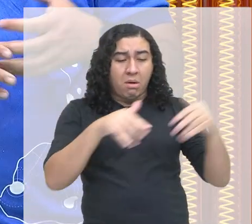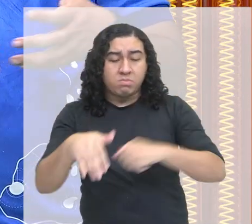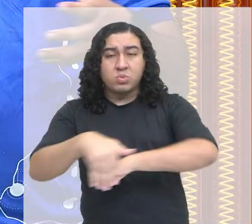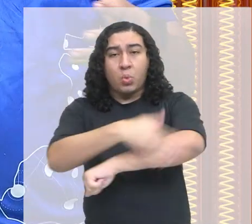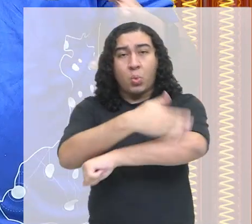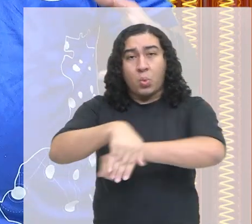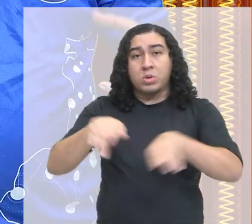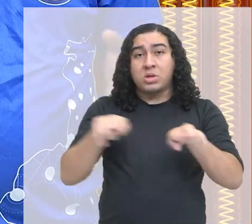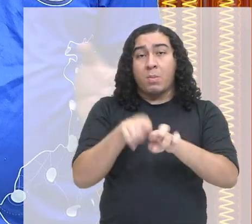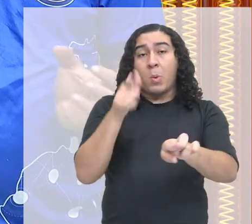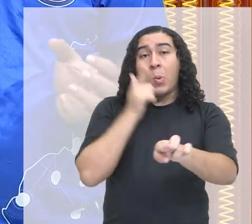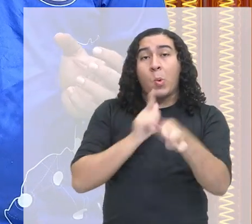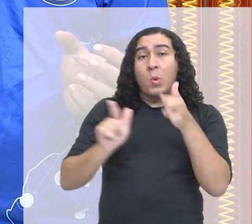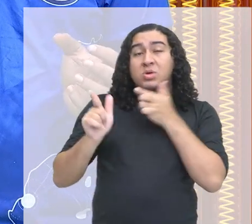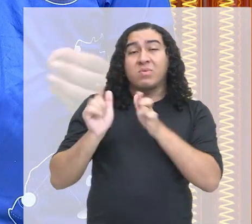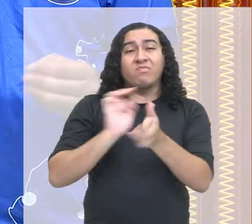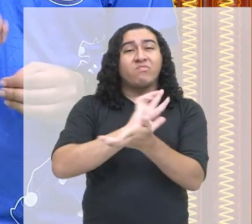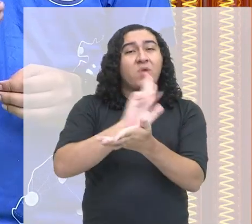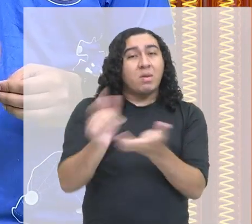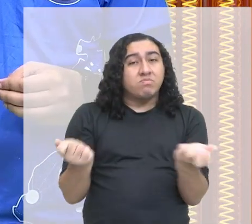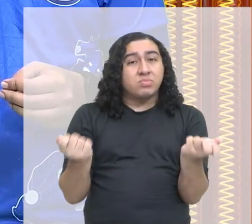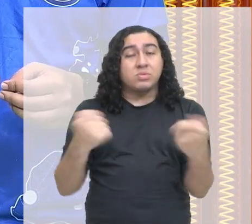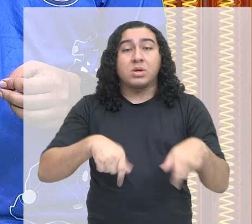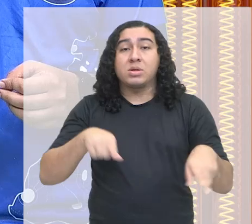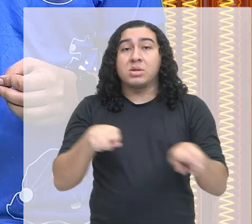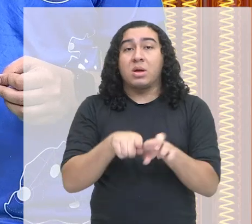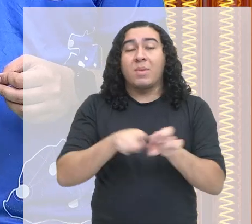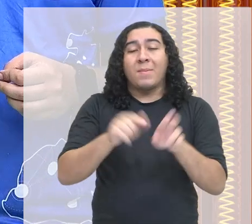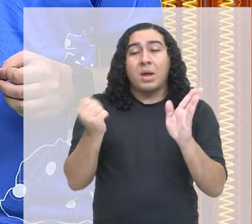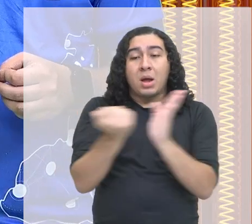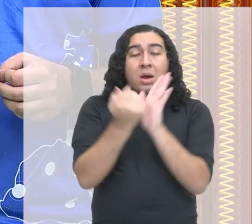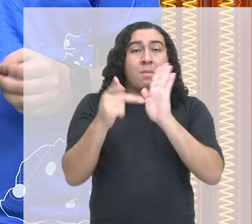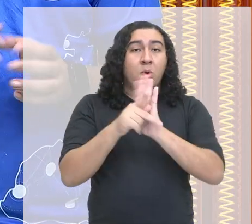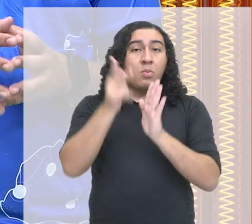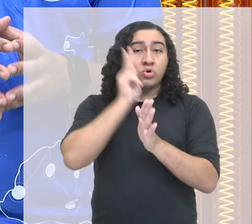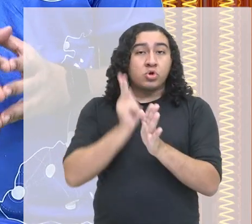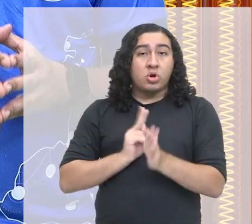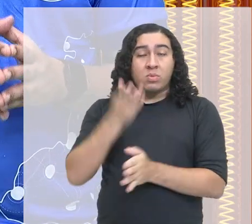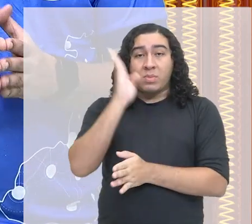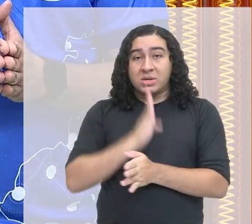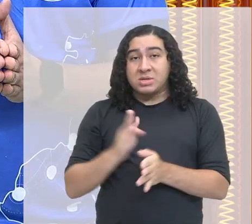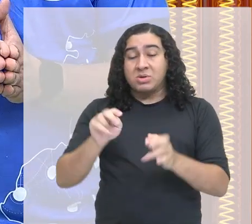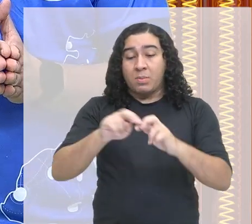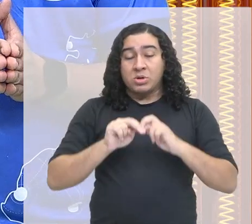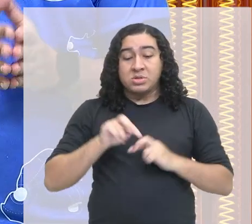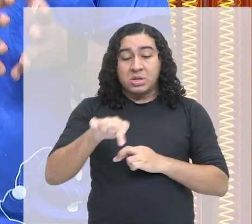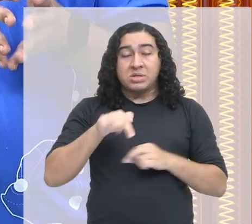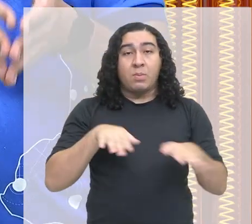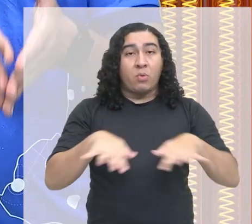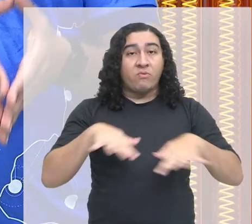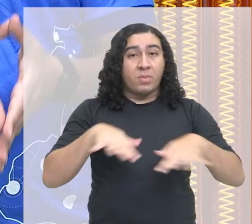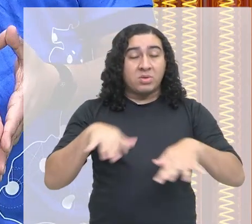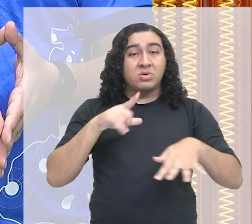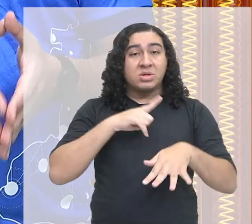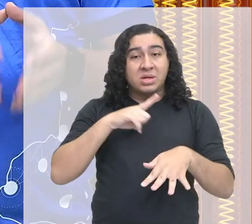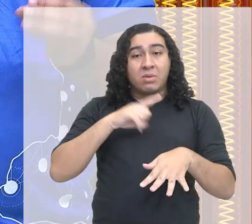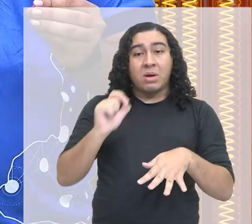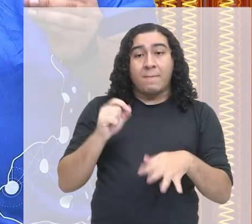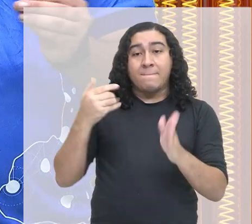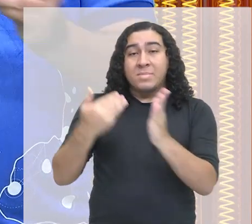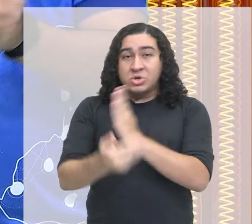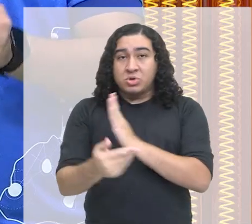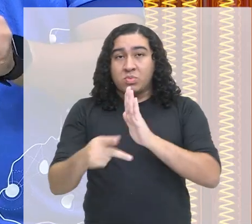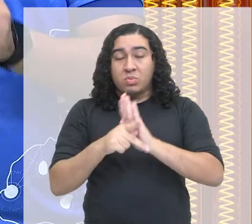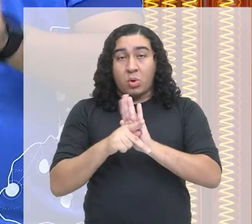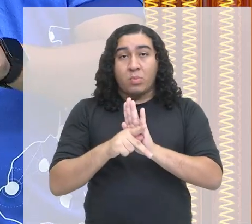e que ganharam grande proporção e marcaram a história do Brasil justamente nesse movimento de pedido,